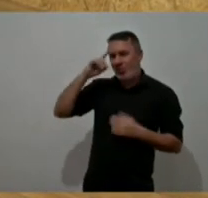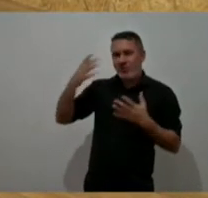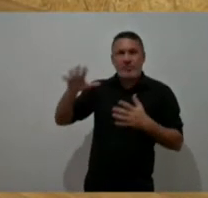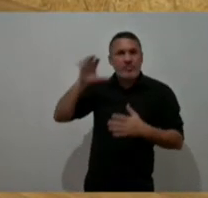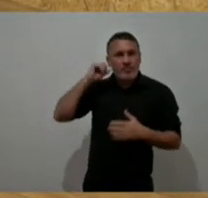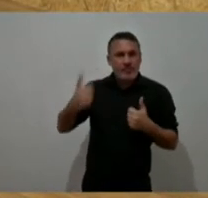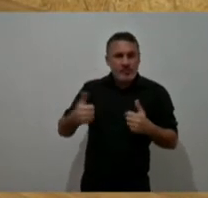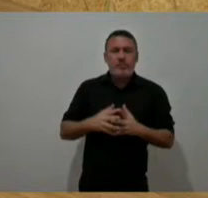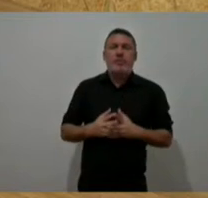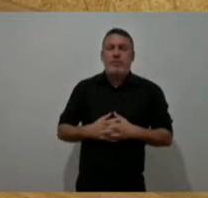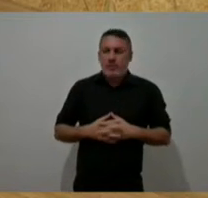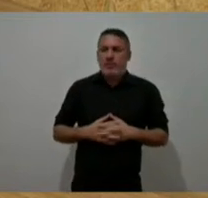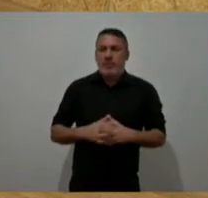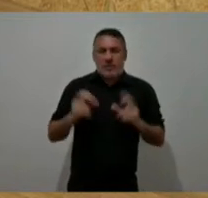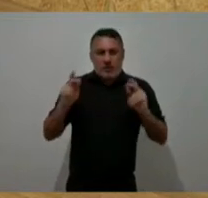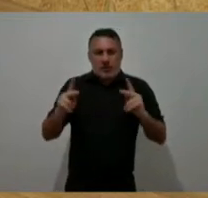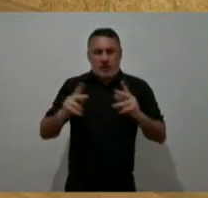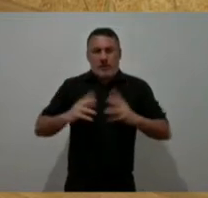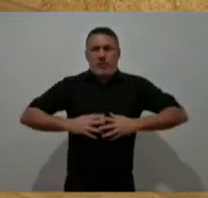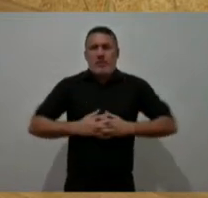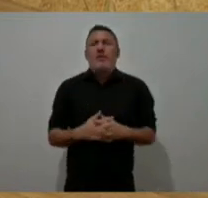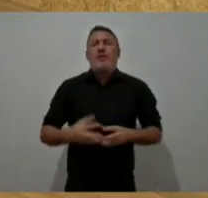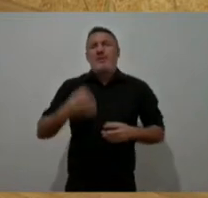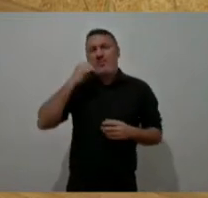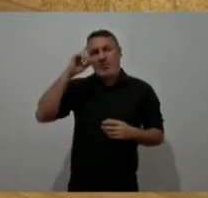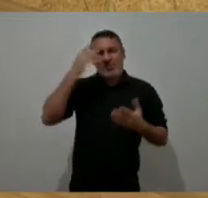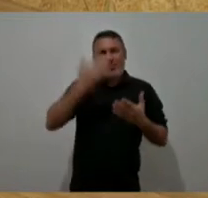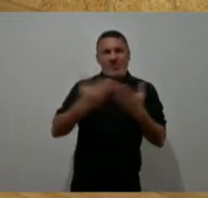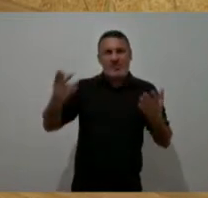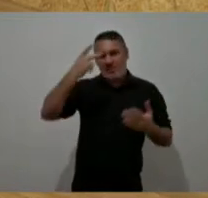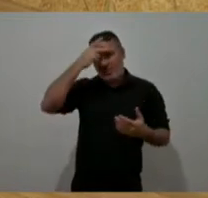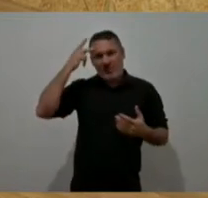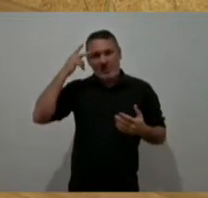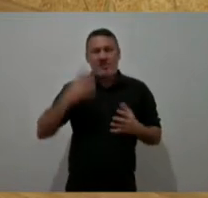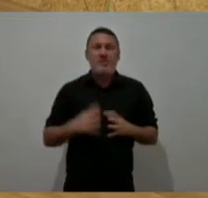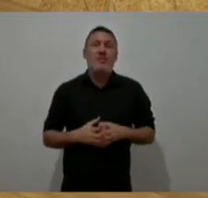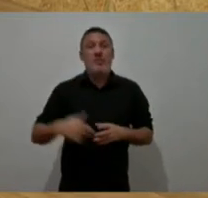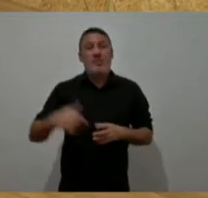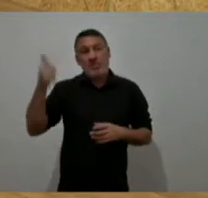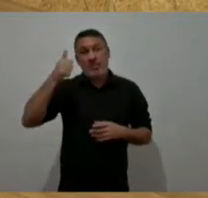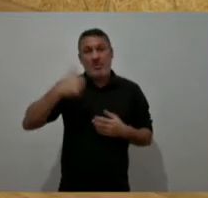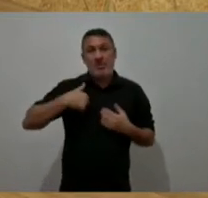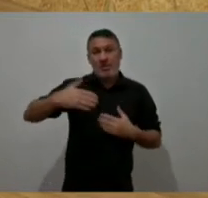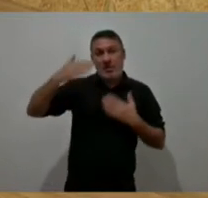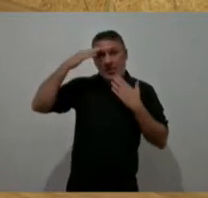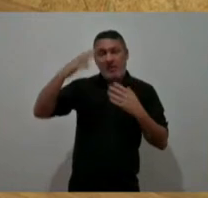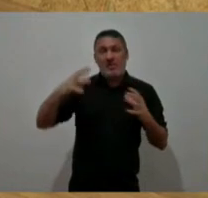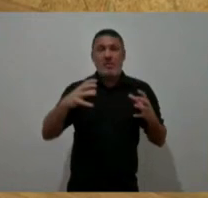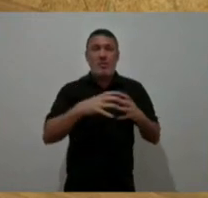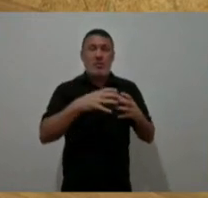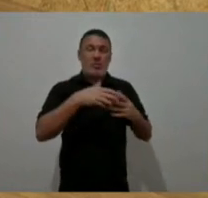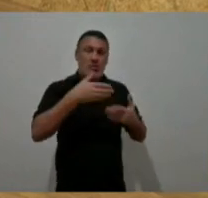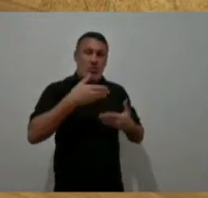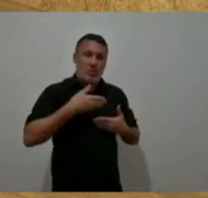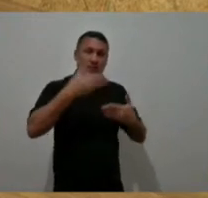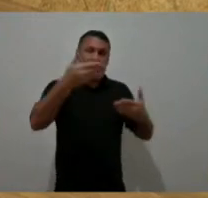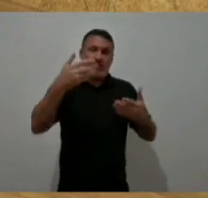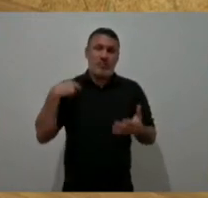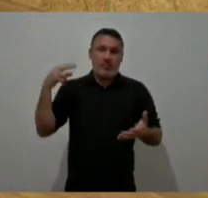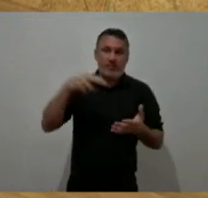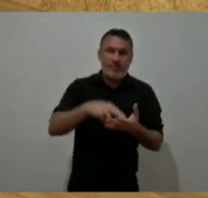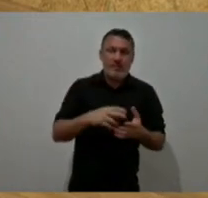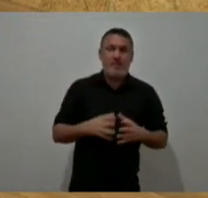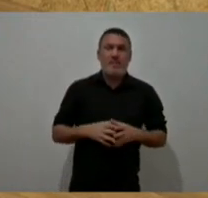Ótimo. Bom dia a todos. Queria primeiro agradecer aí ao Iberto pelo convite, agradecer o nome do Frizeira,